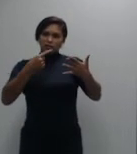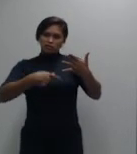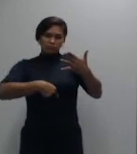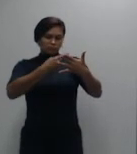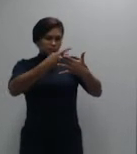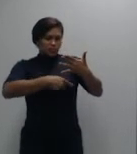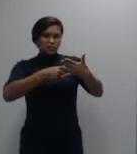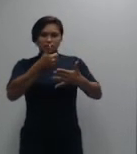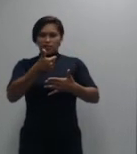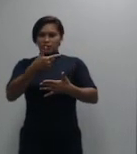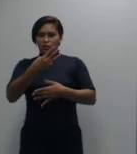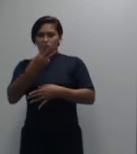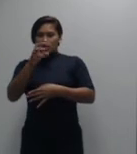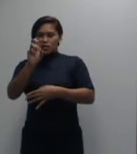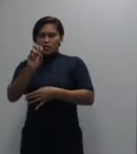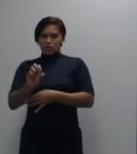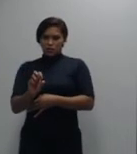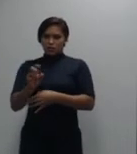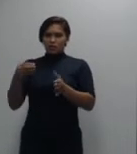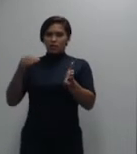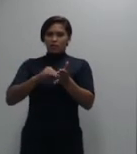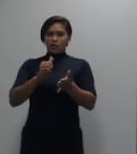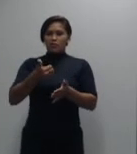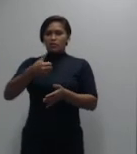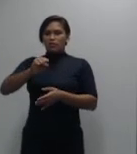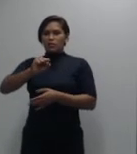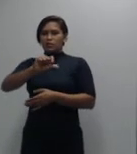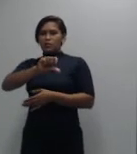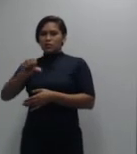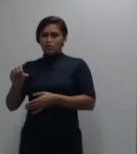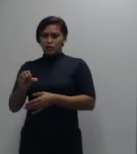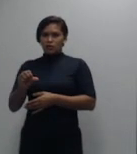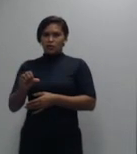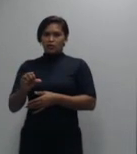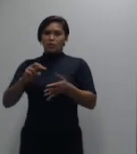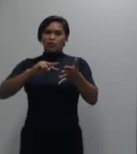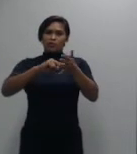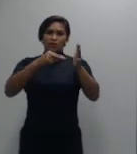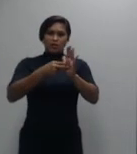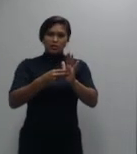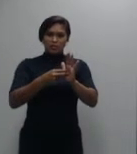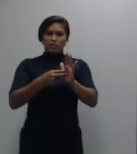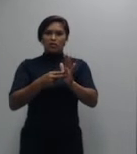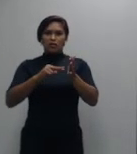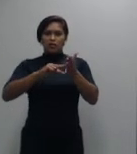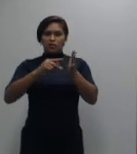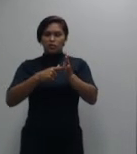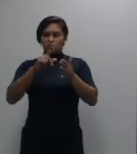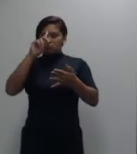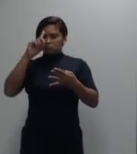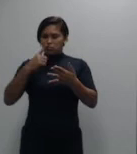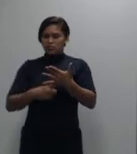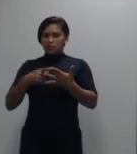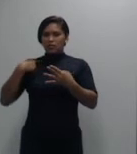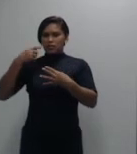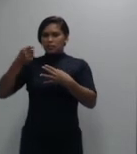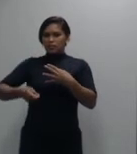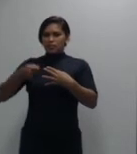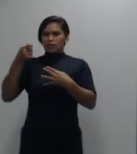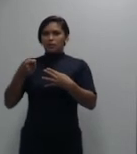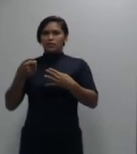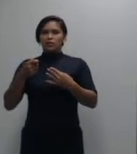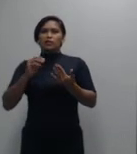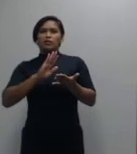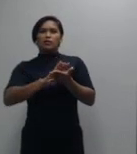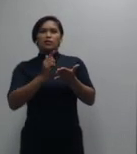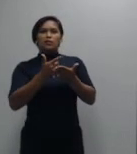145 a189 e assento e a tradução da decisão do previsão soltar nos na